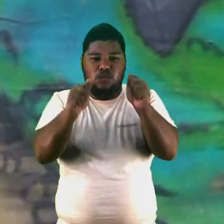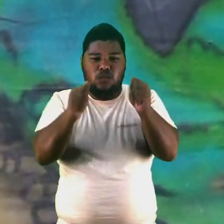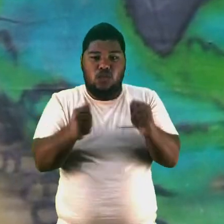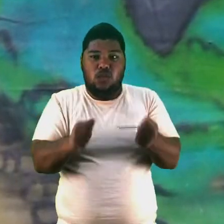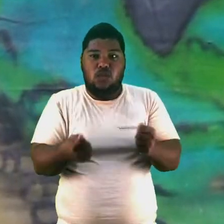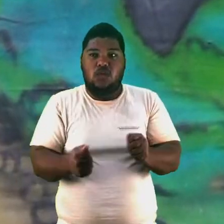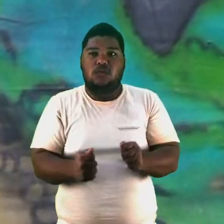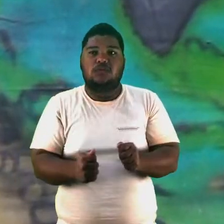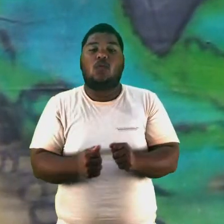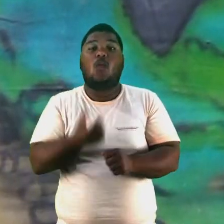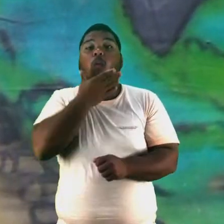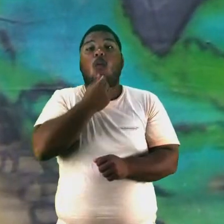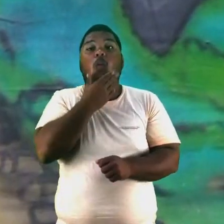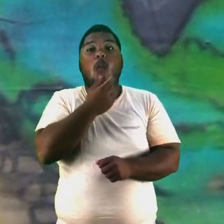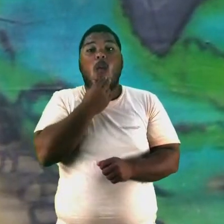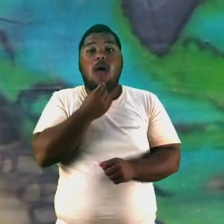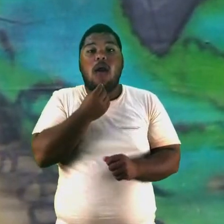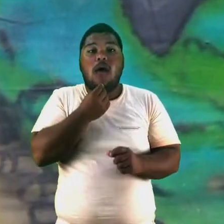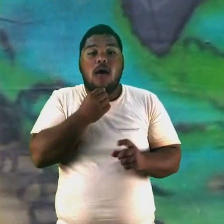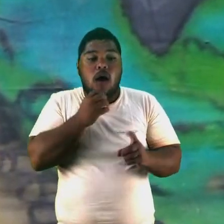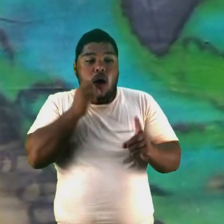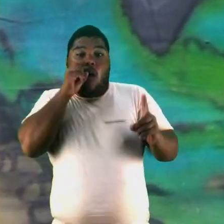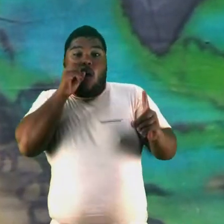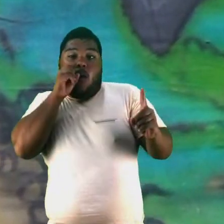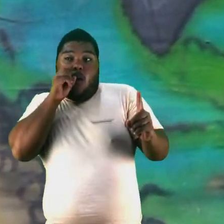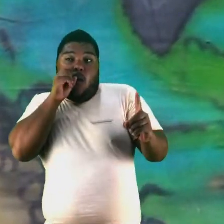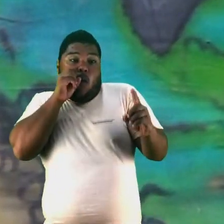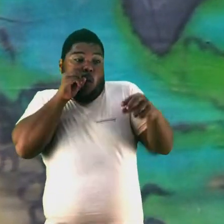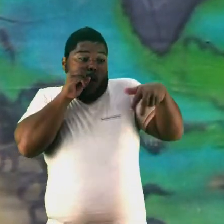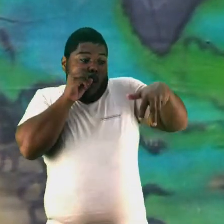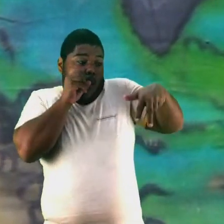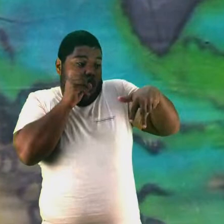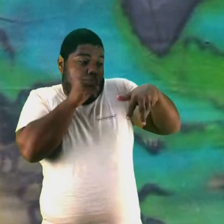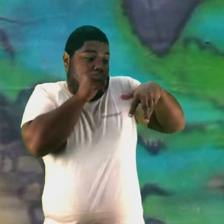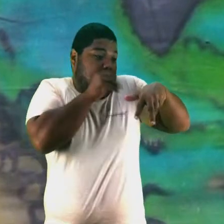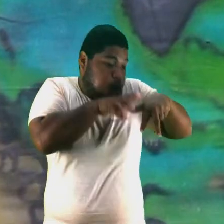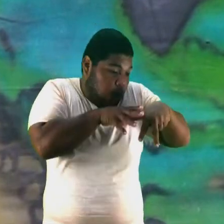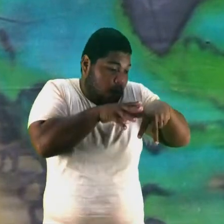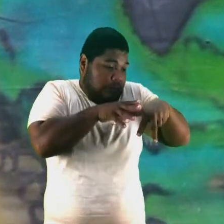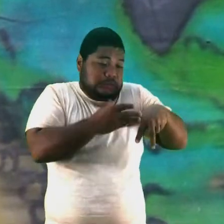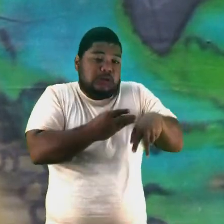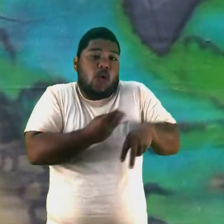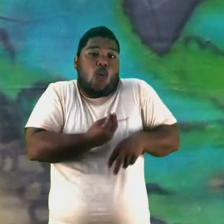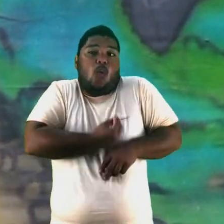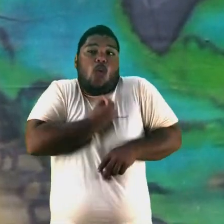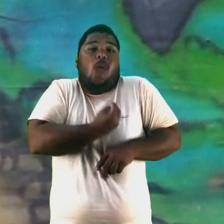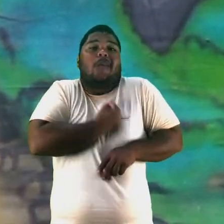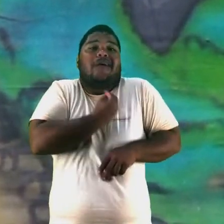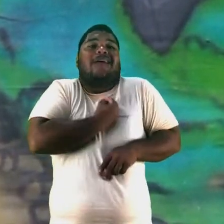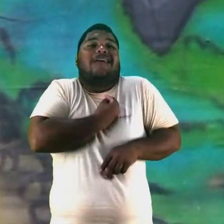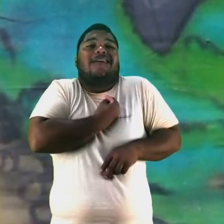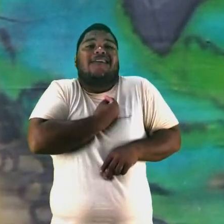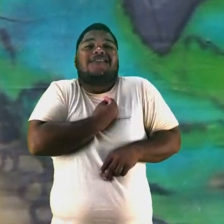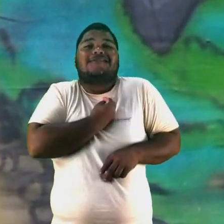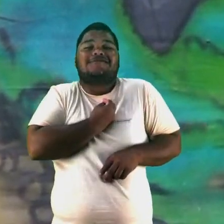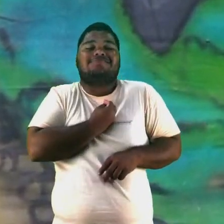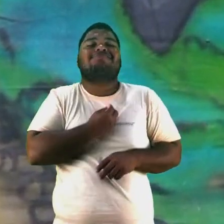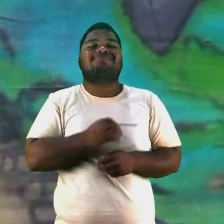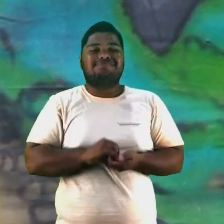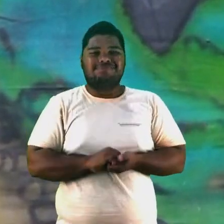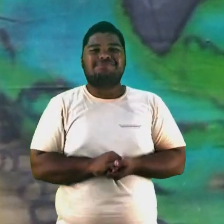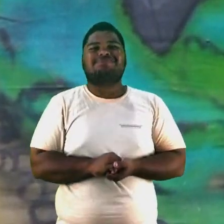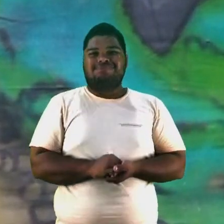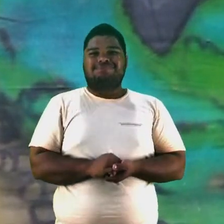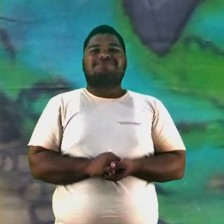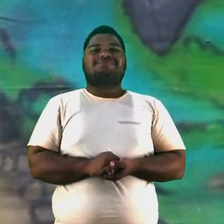da terra, lhe soprou nas narinas o fôlego de vida, e o homem passou a ser alma